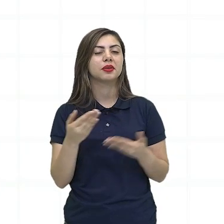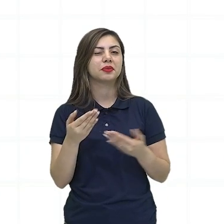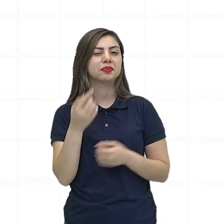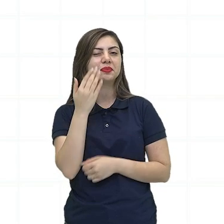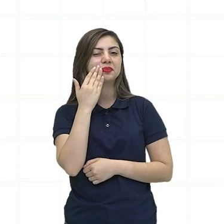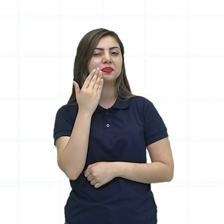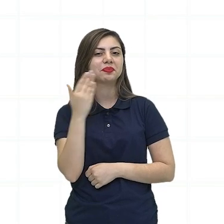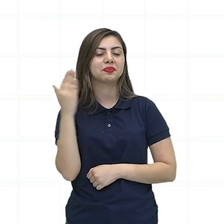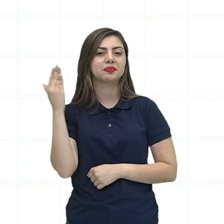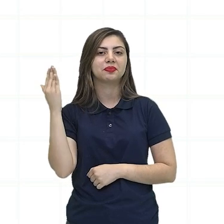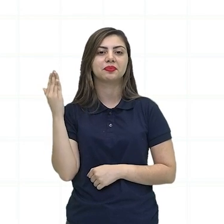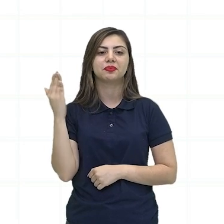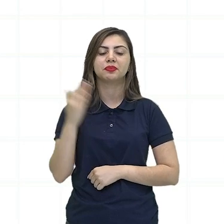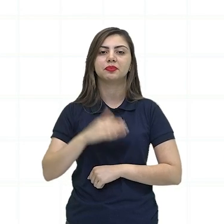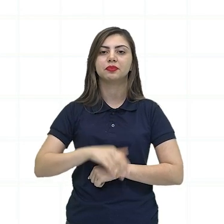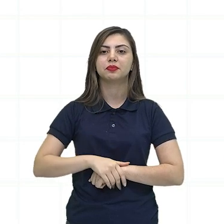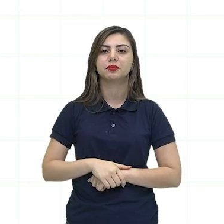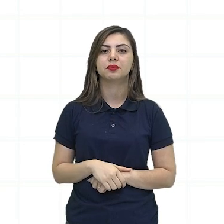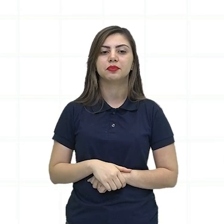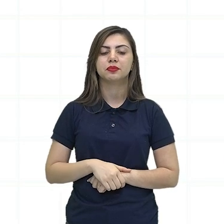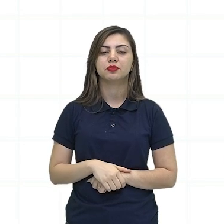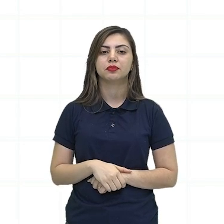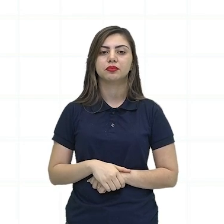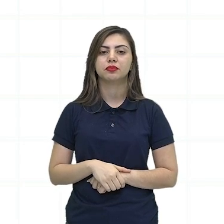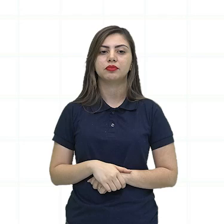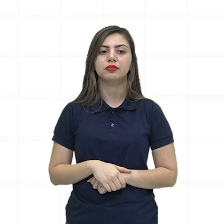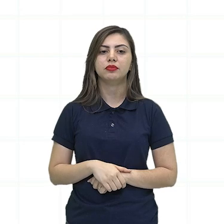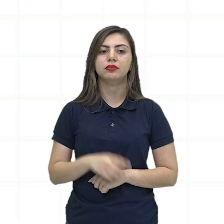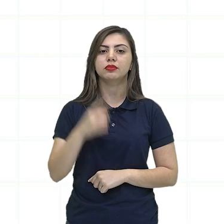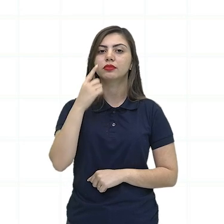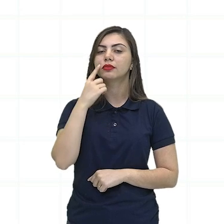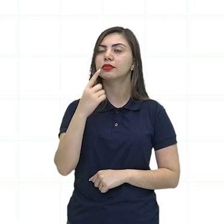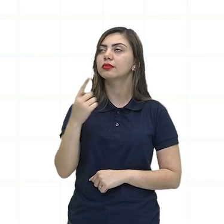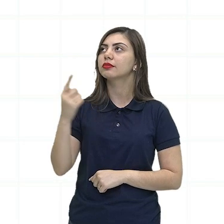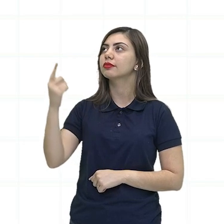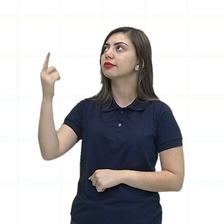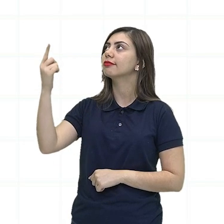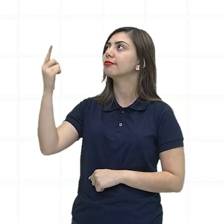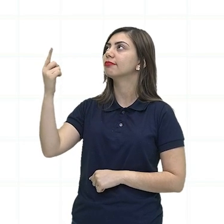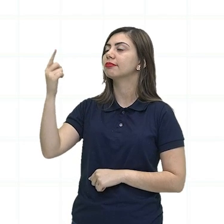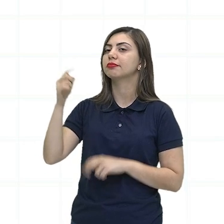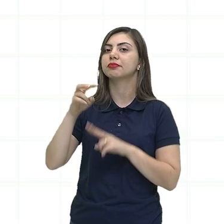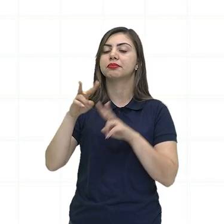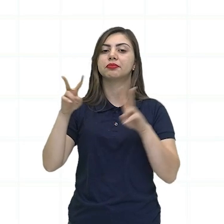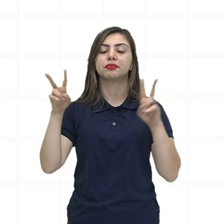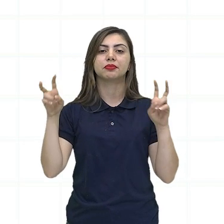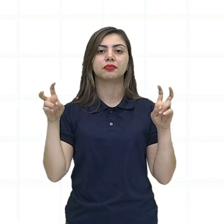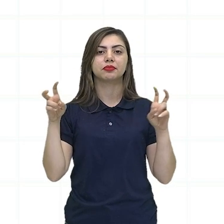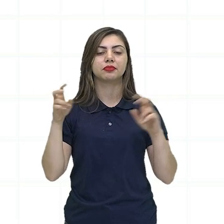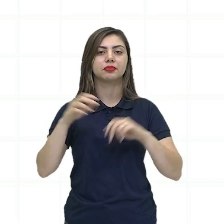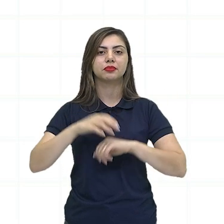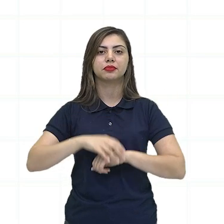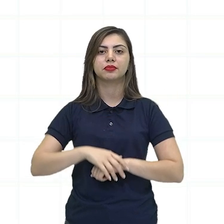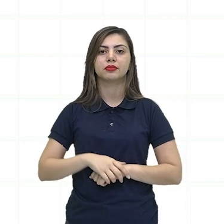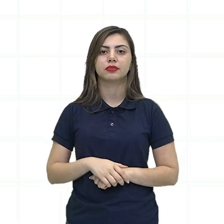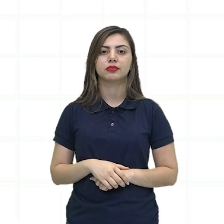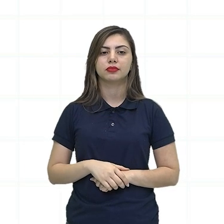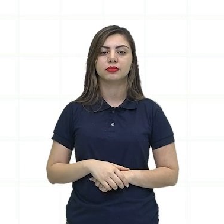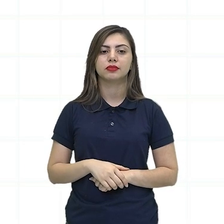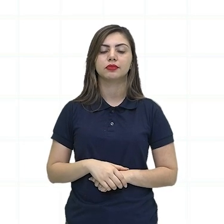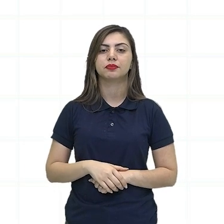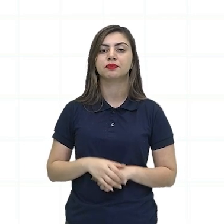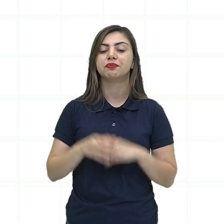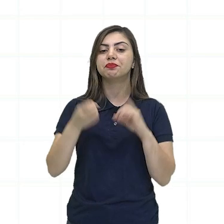go! Então, aqui eu tenho describing my school. Describing my